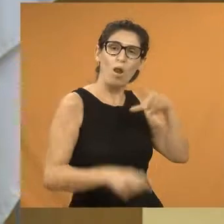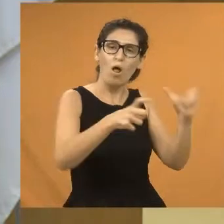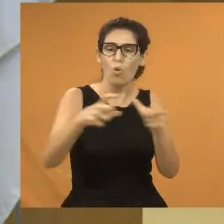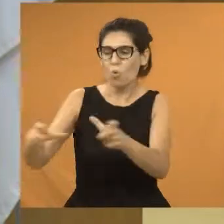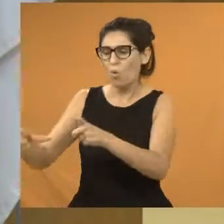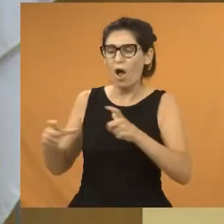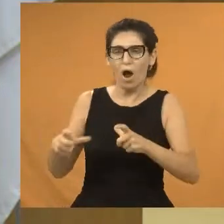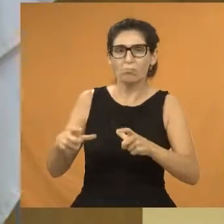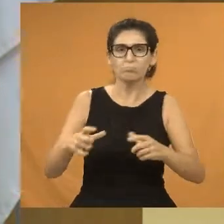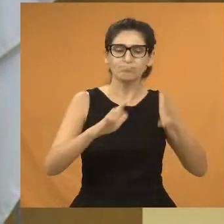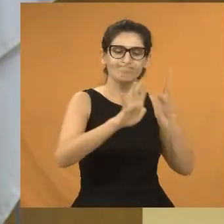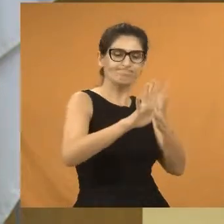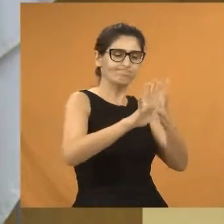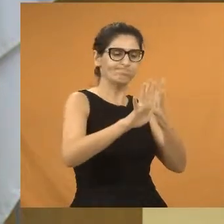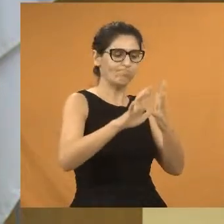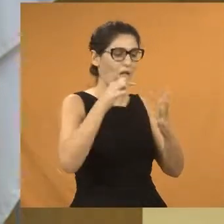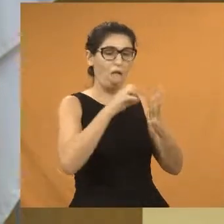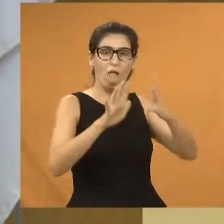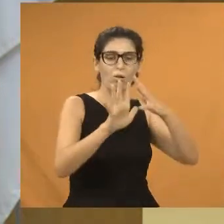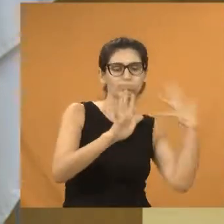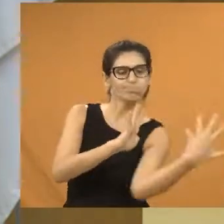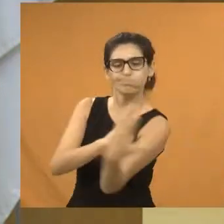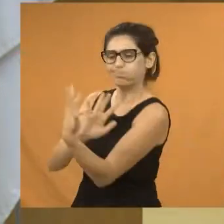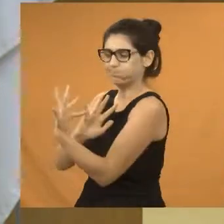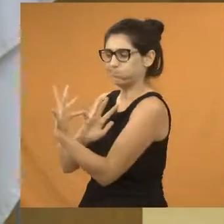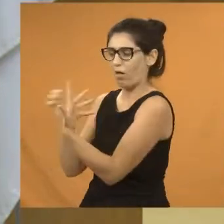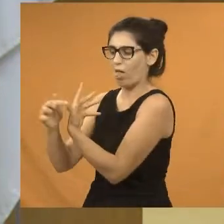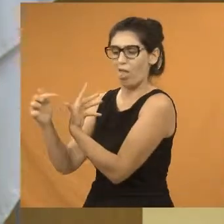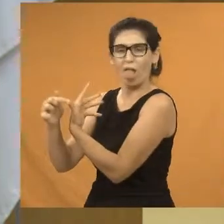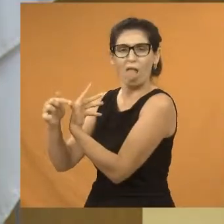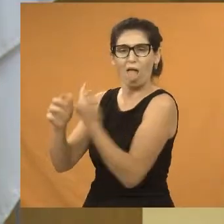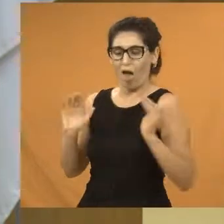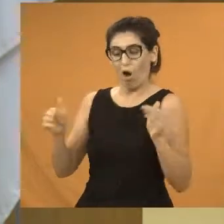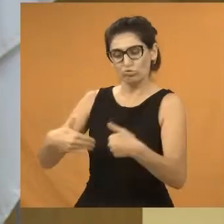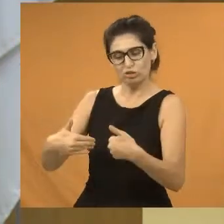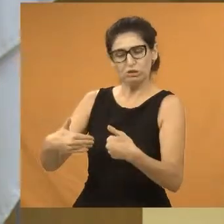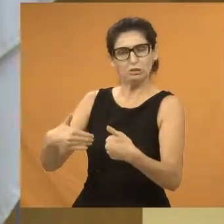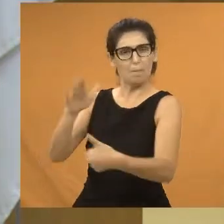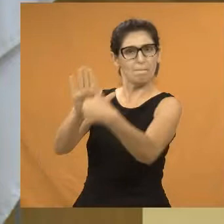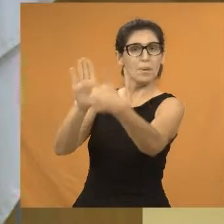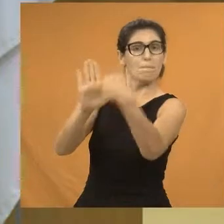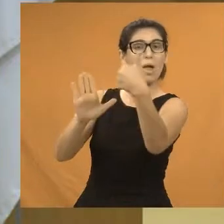preferência no atendimento para os portadores do espectro autista.